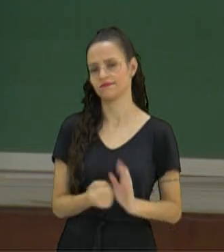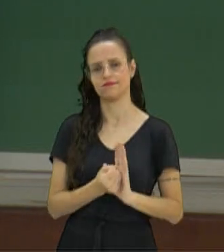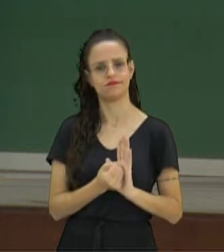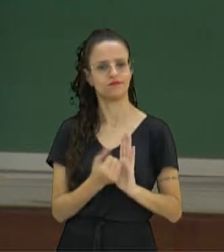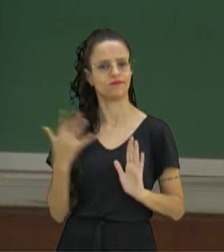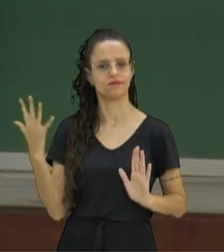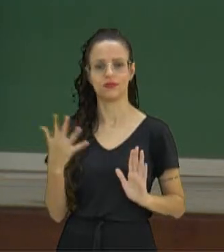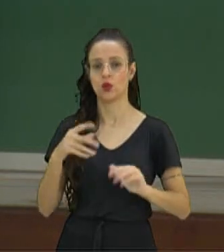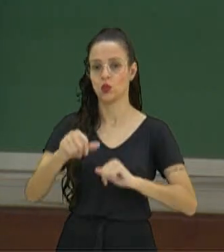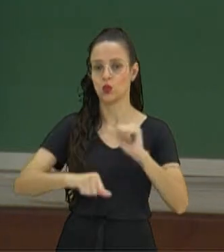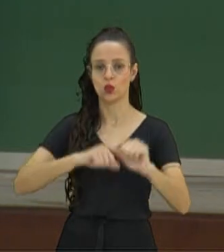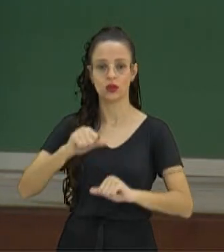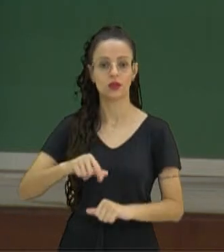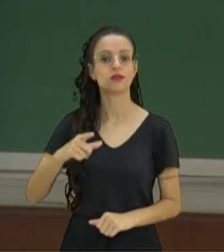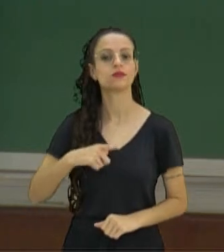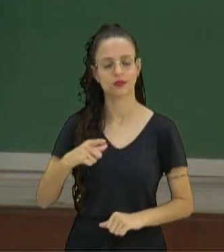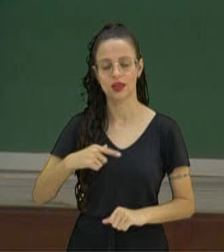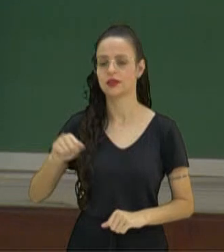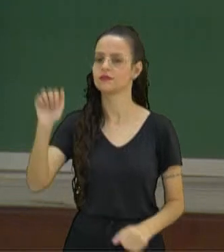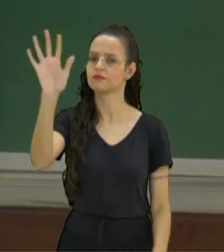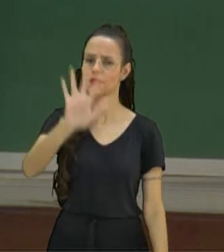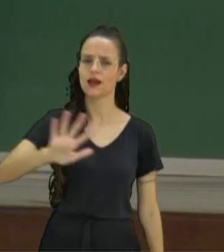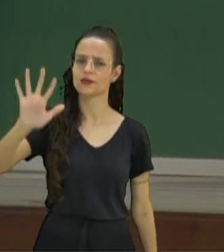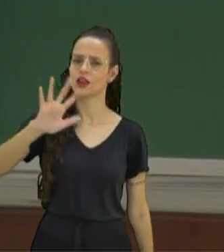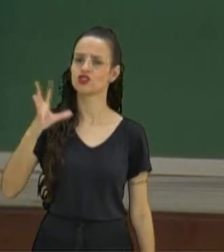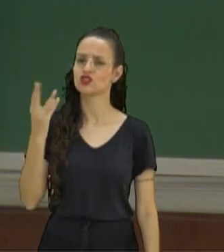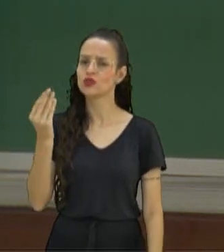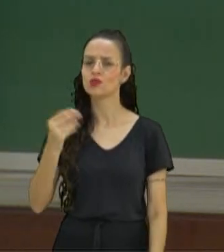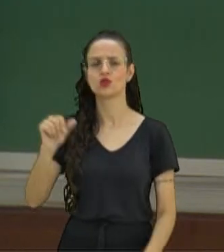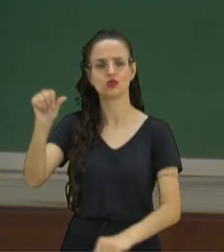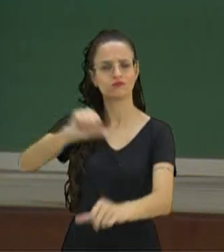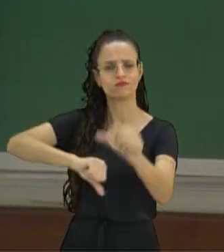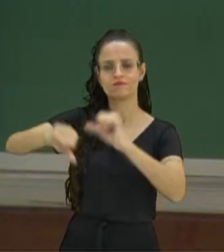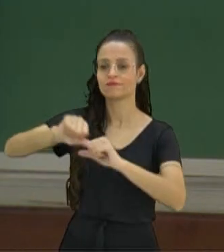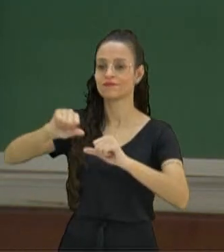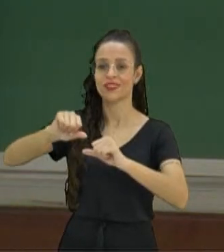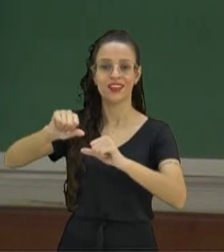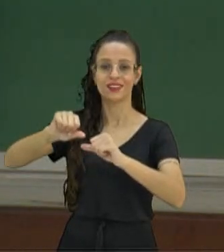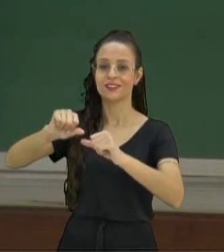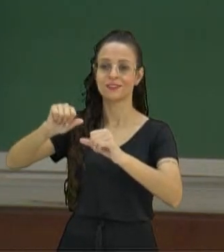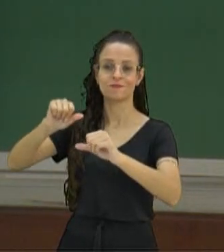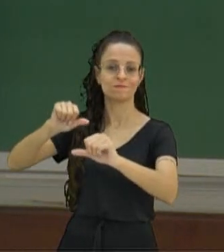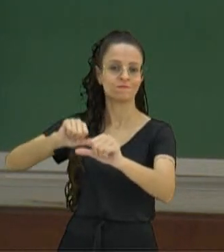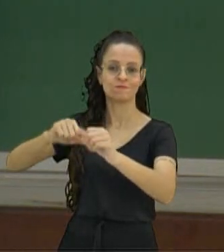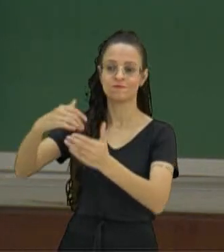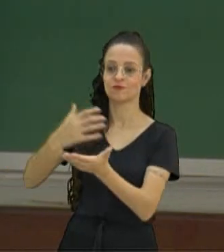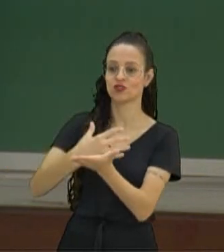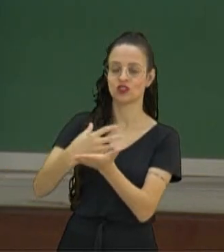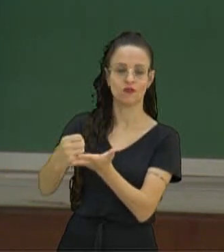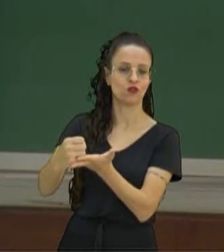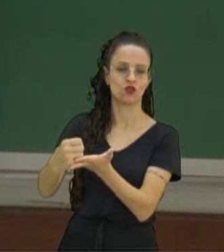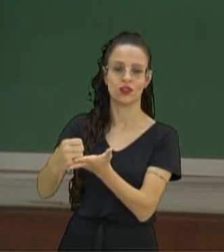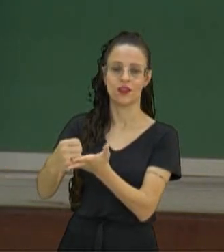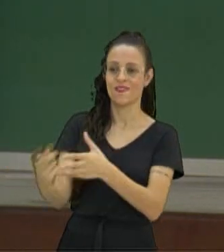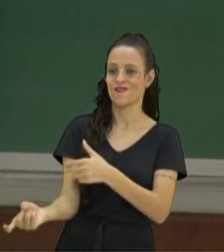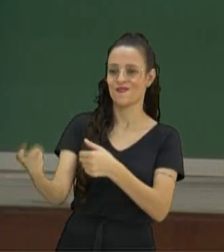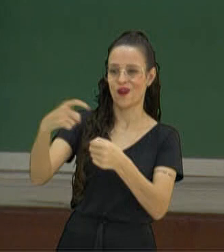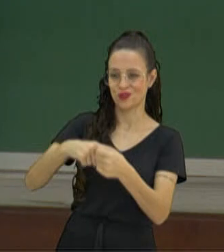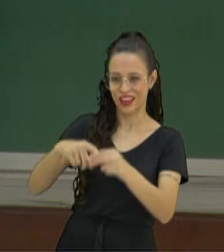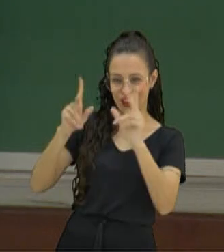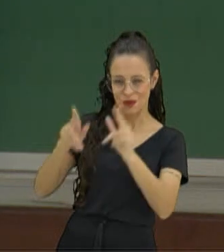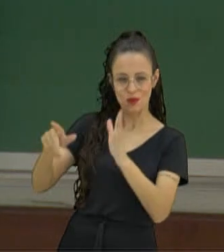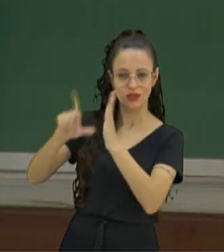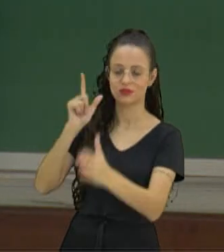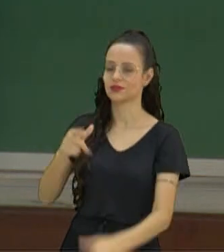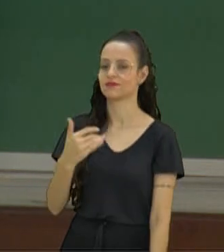são paisagens extremamente transformadas e que é irreversível, não tem como voltar a ser como era antes, certo? Então